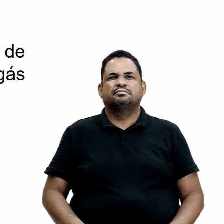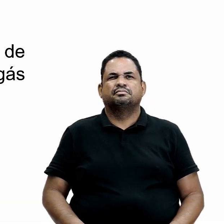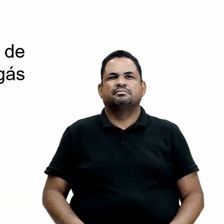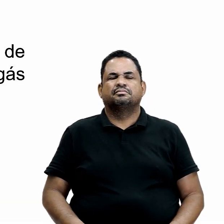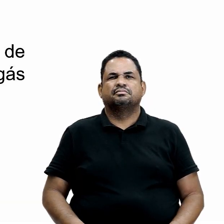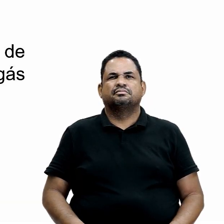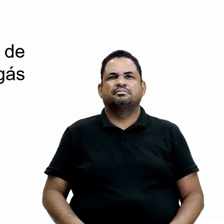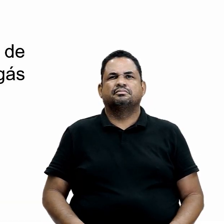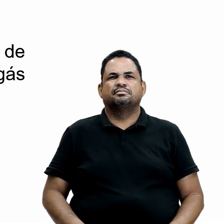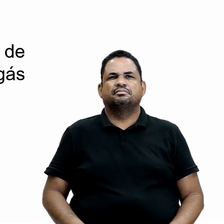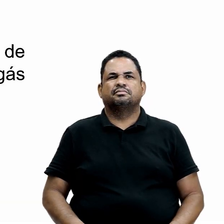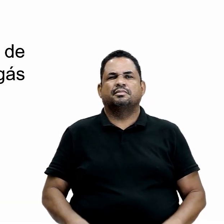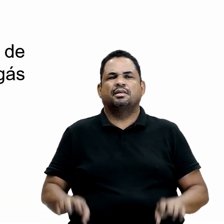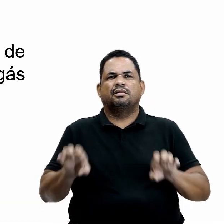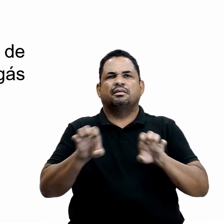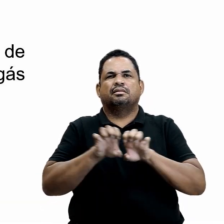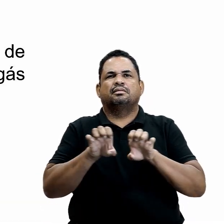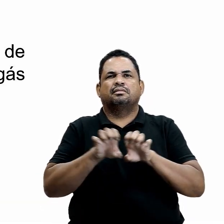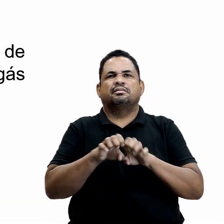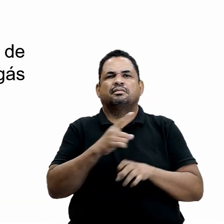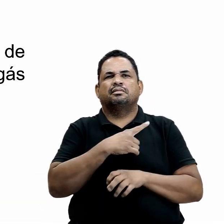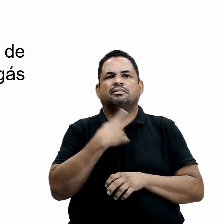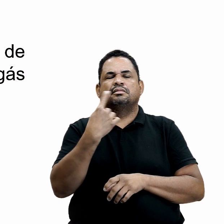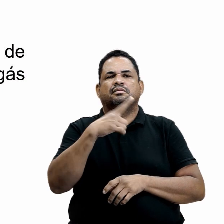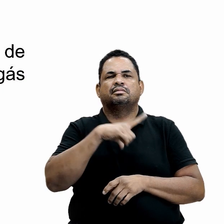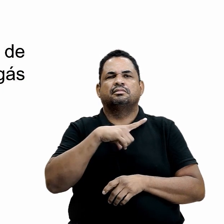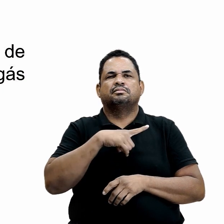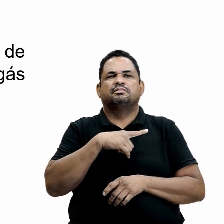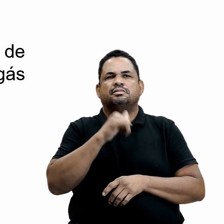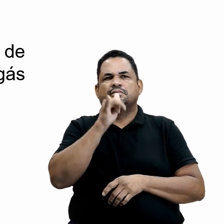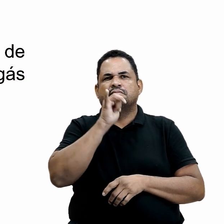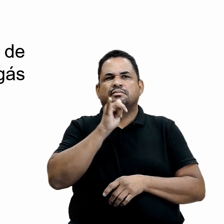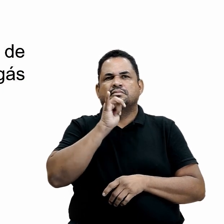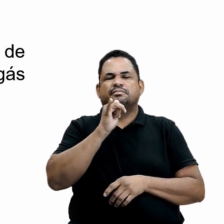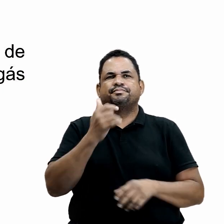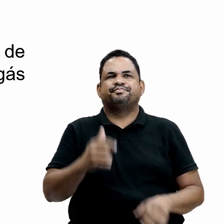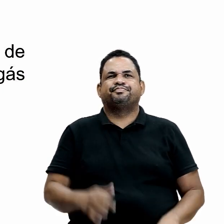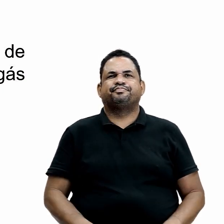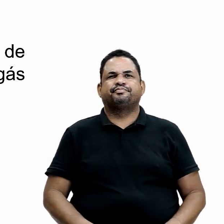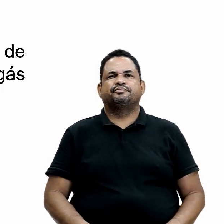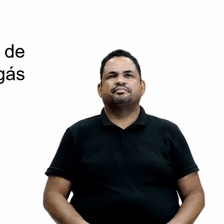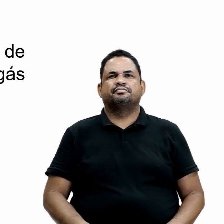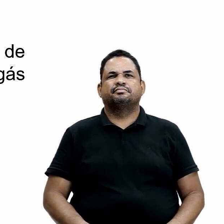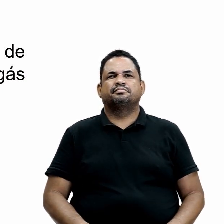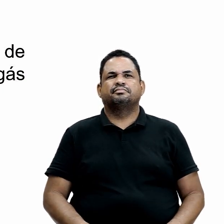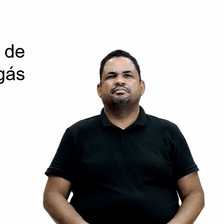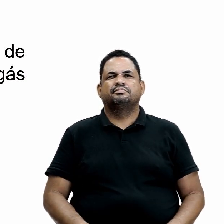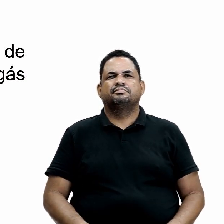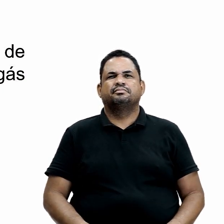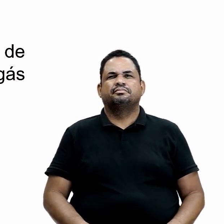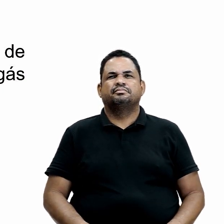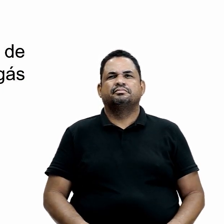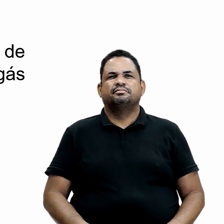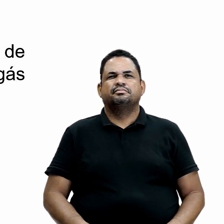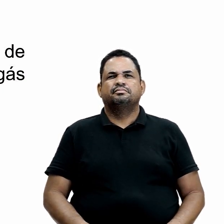em equação, nós temos, por exemplo, nós temos